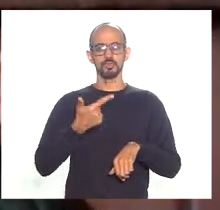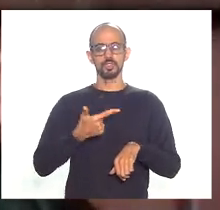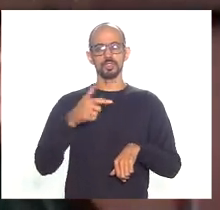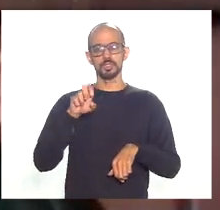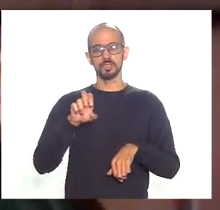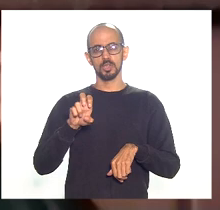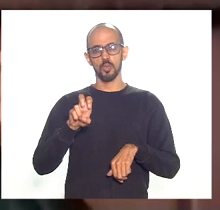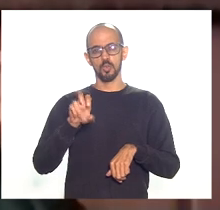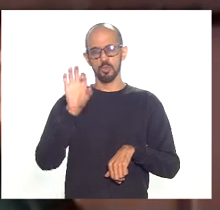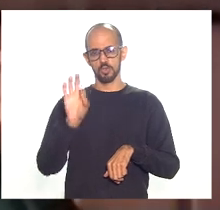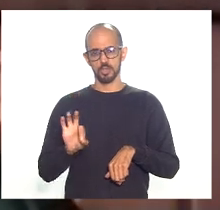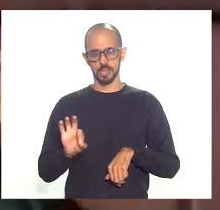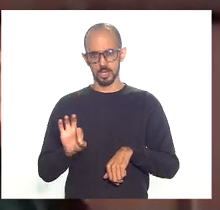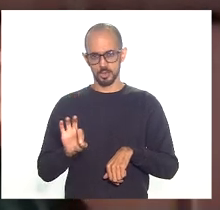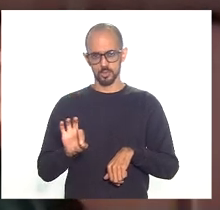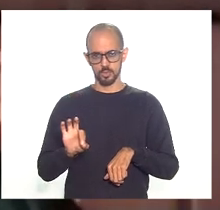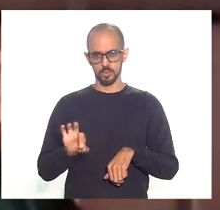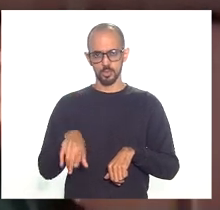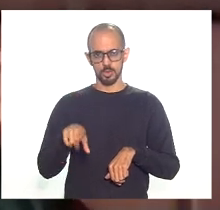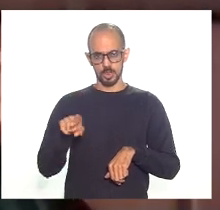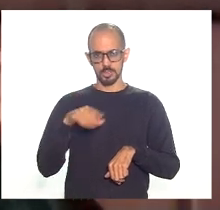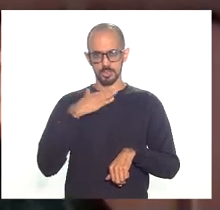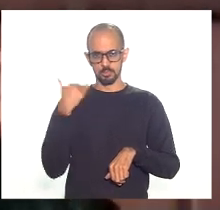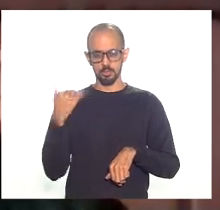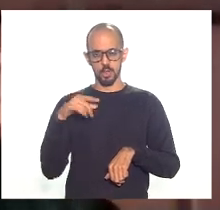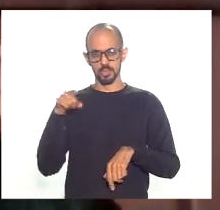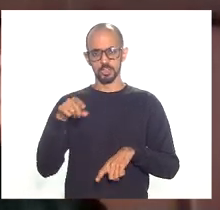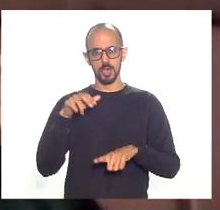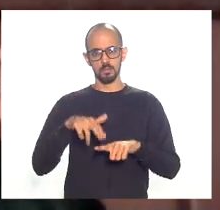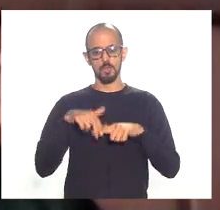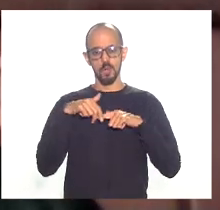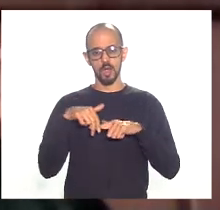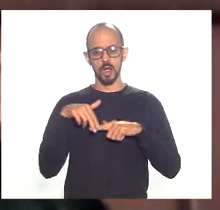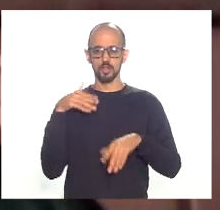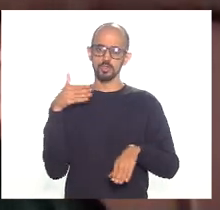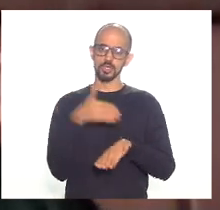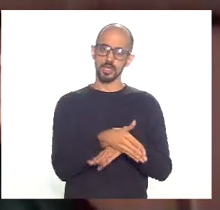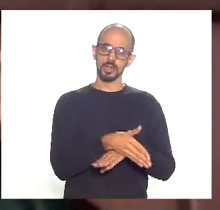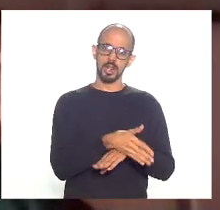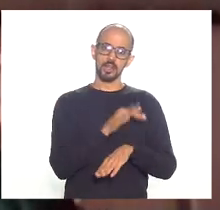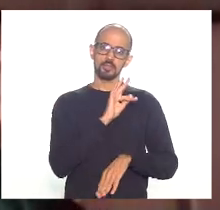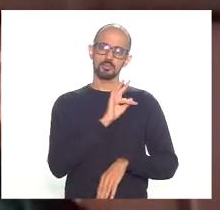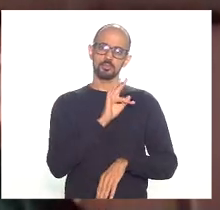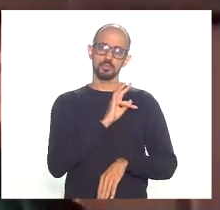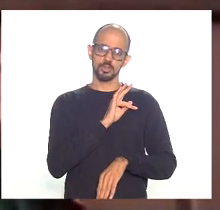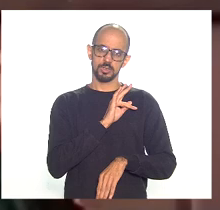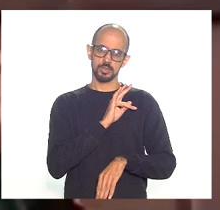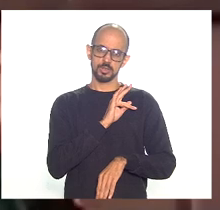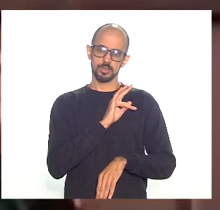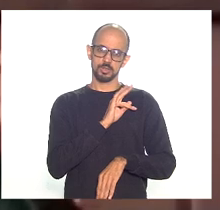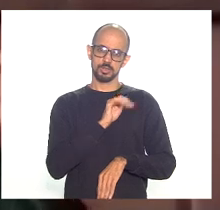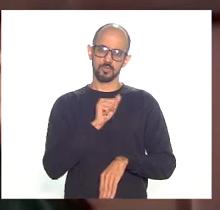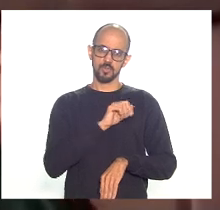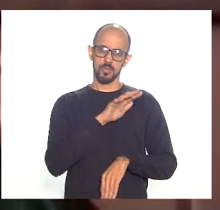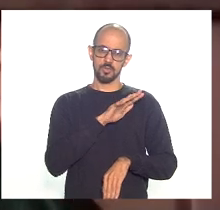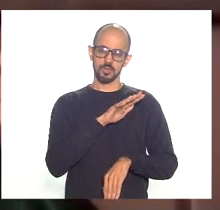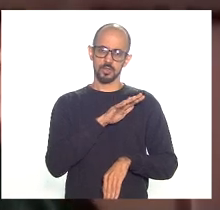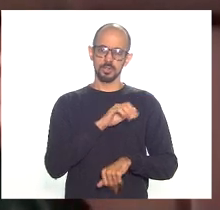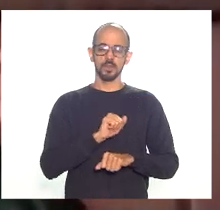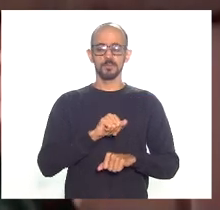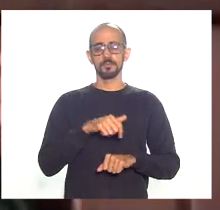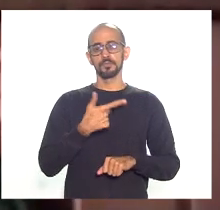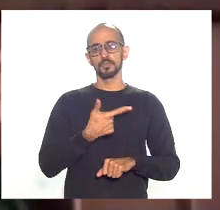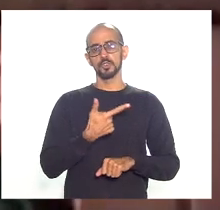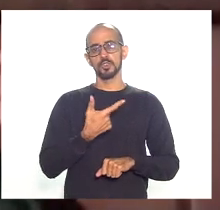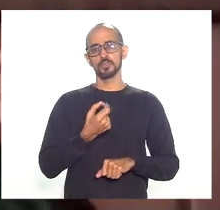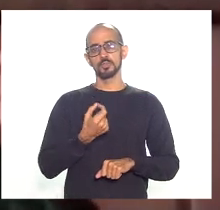né, dessa violação, dessas mortes, decorrentes de intervenção policial. Entre 2007 e 2017,